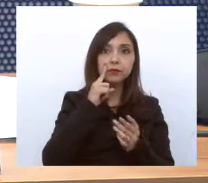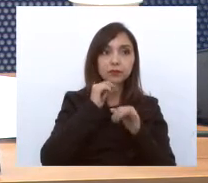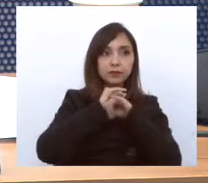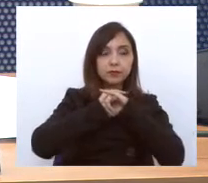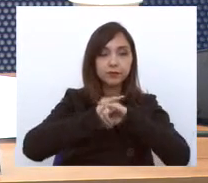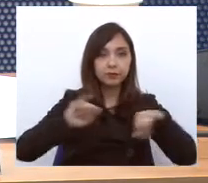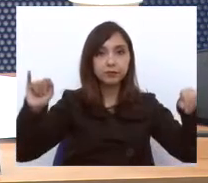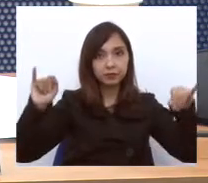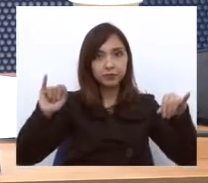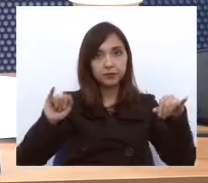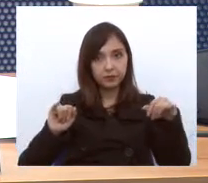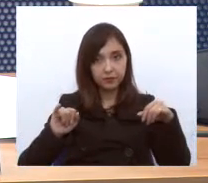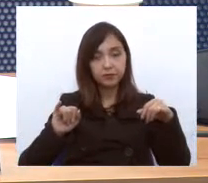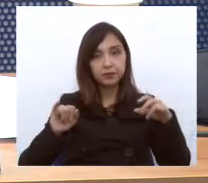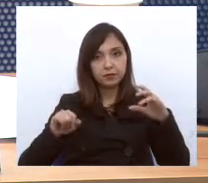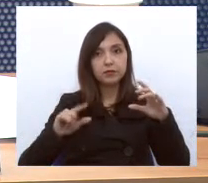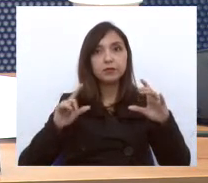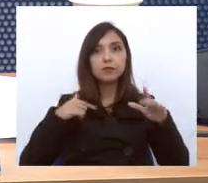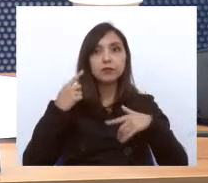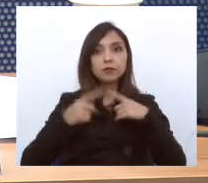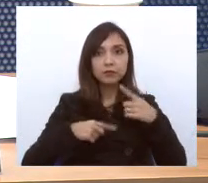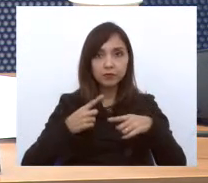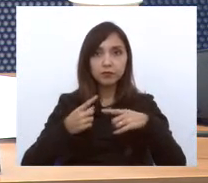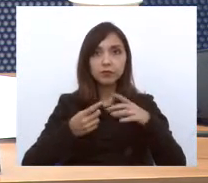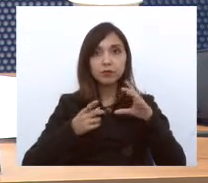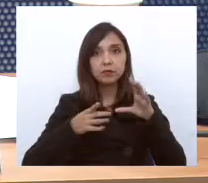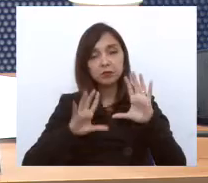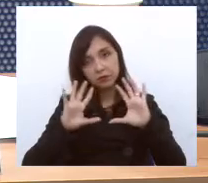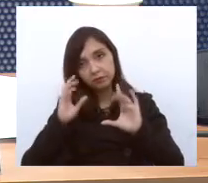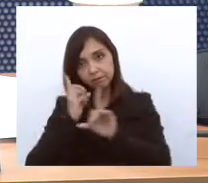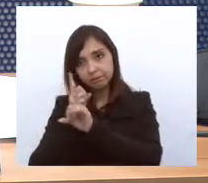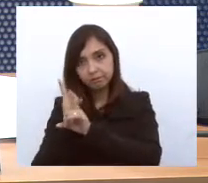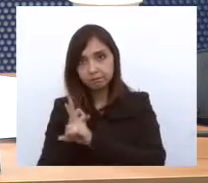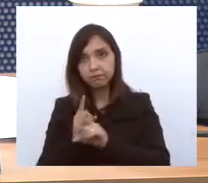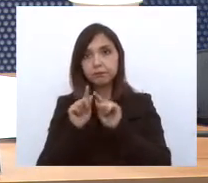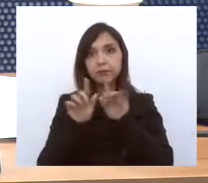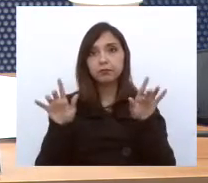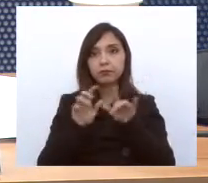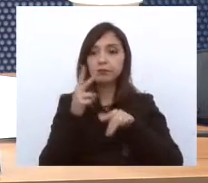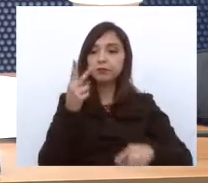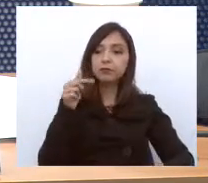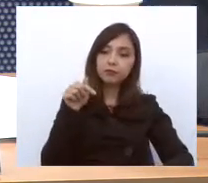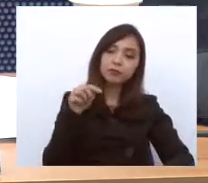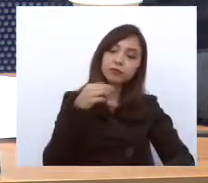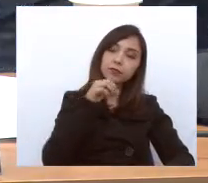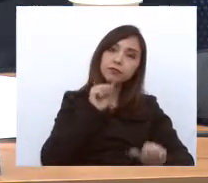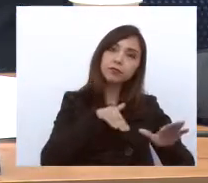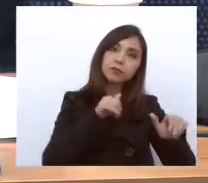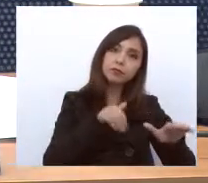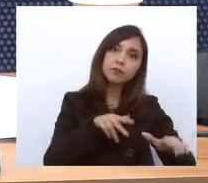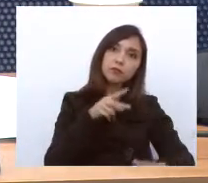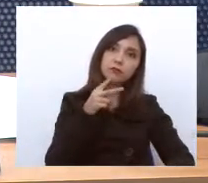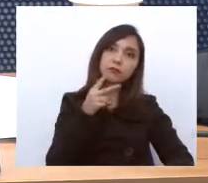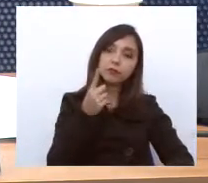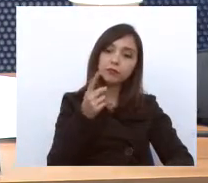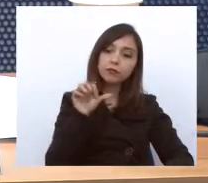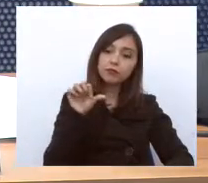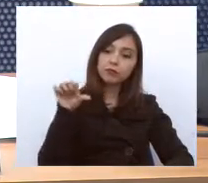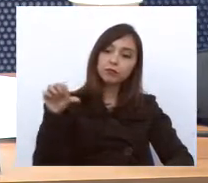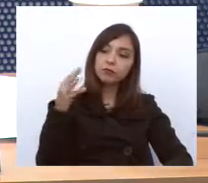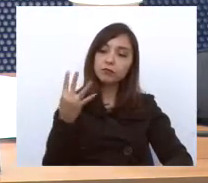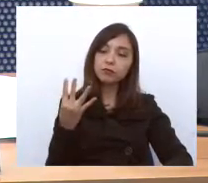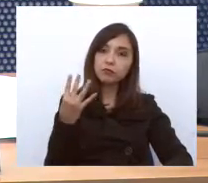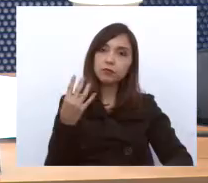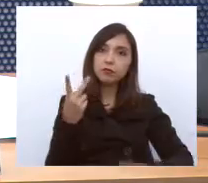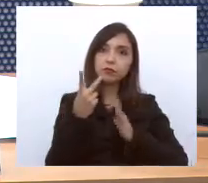publicação, revogada as disposições em contrário. Guarulhos, 27 de setembro de 1994, Prefeito